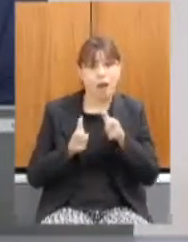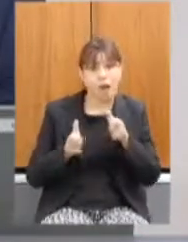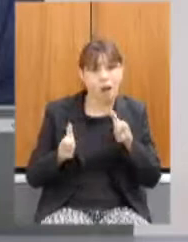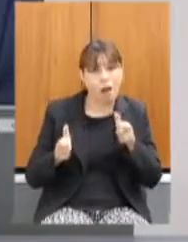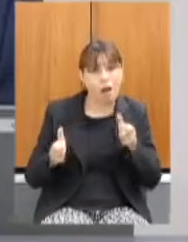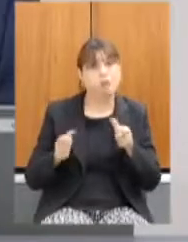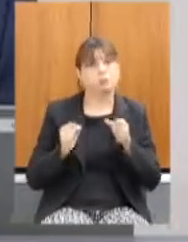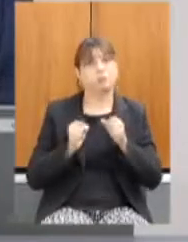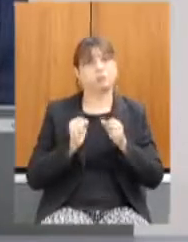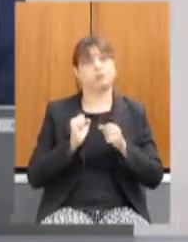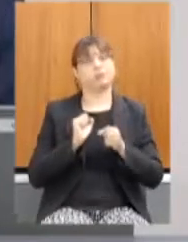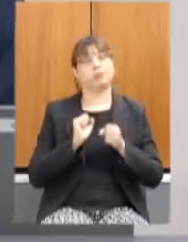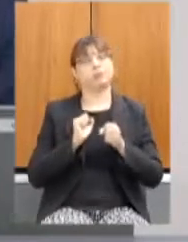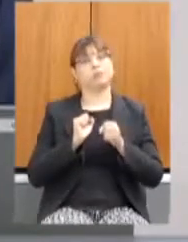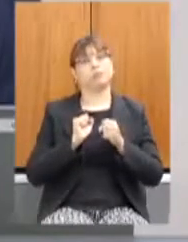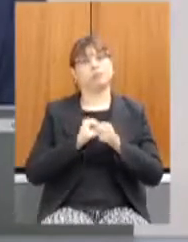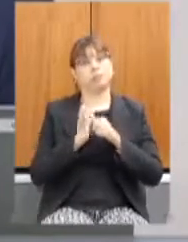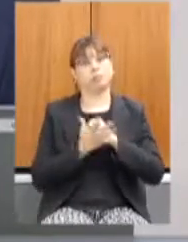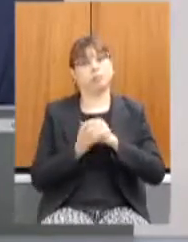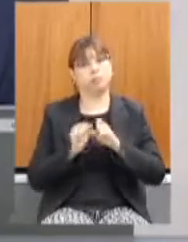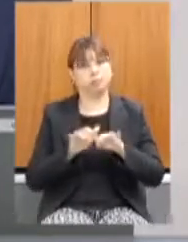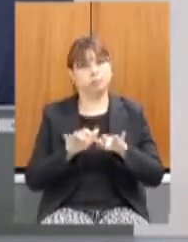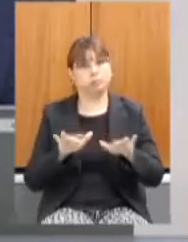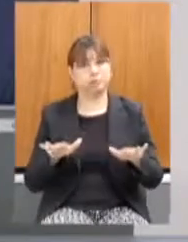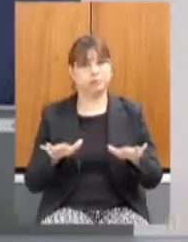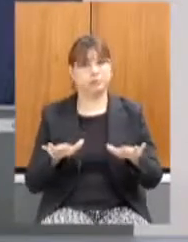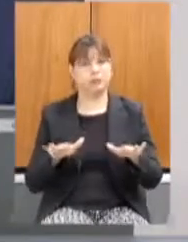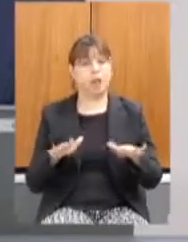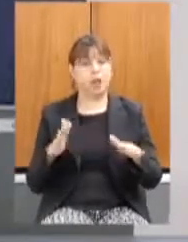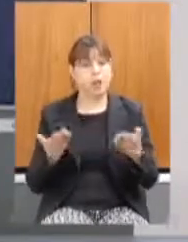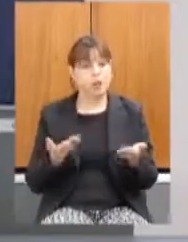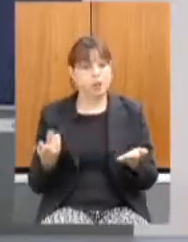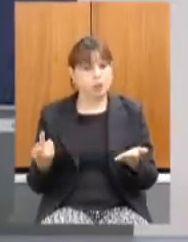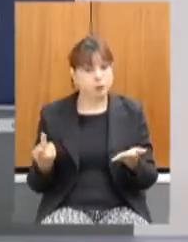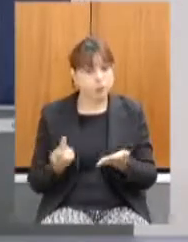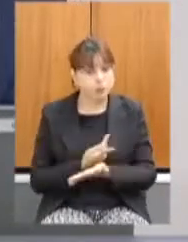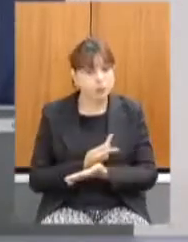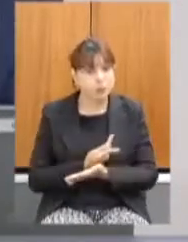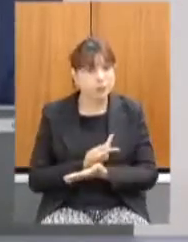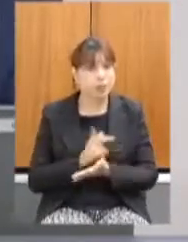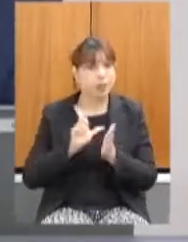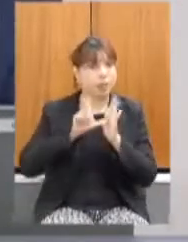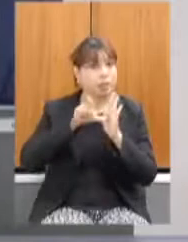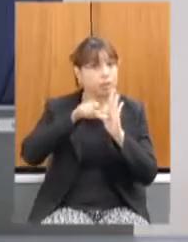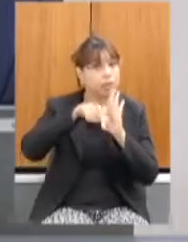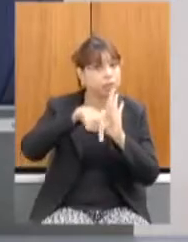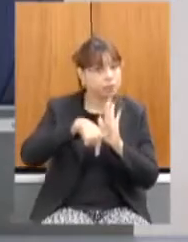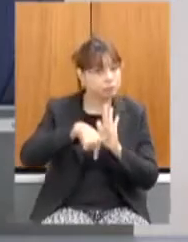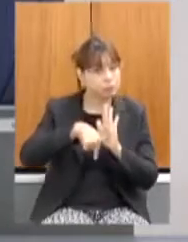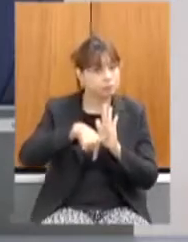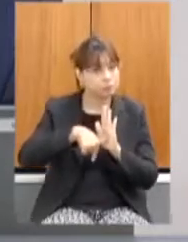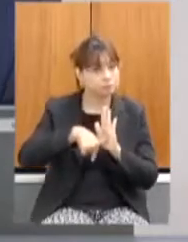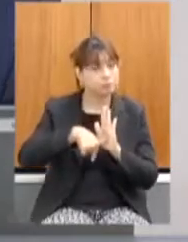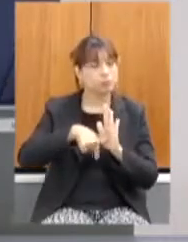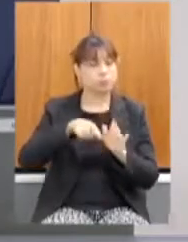o ocorreu a decisão de adiar o período eleitoral